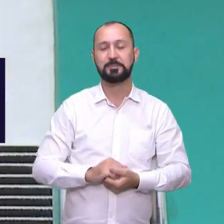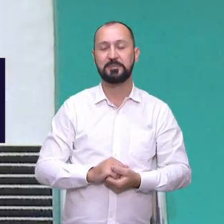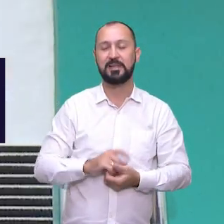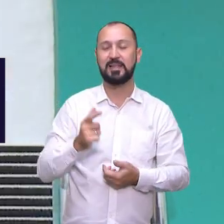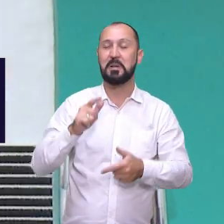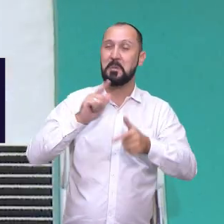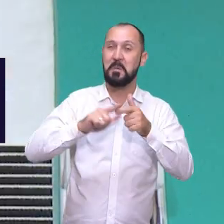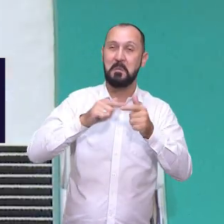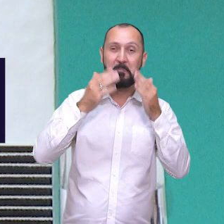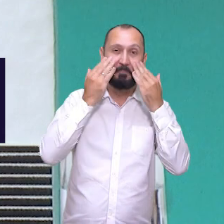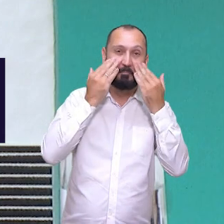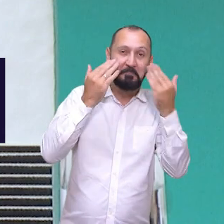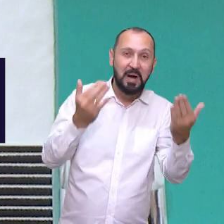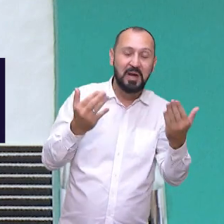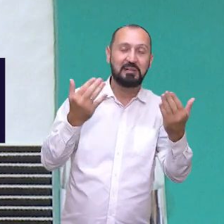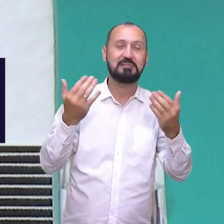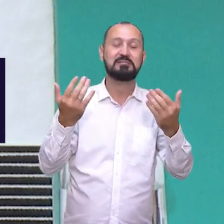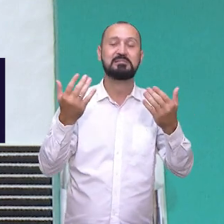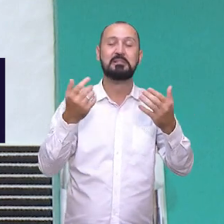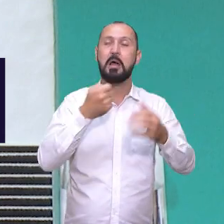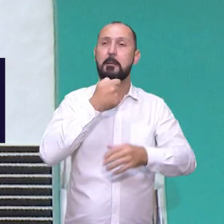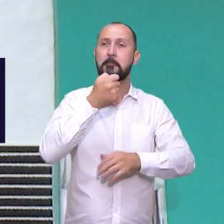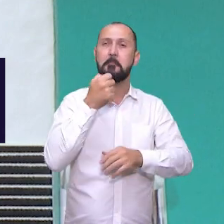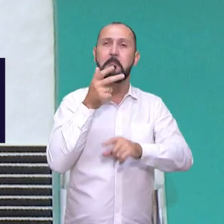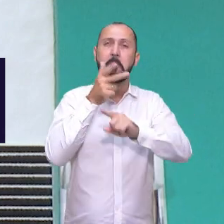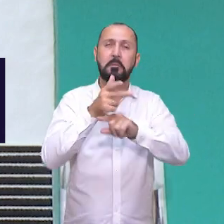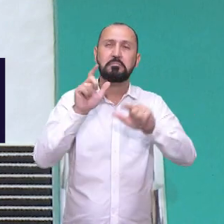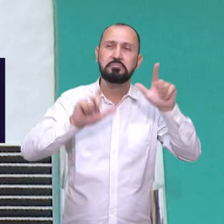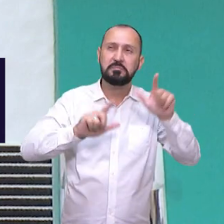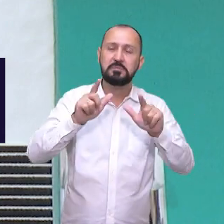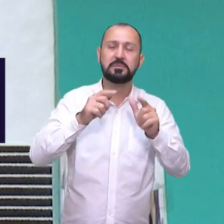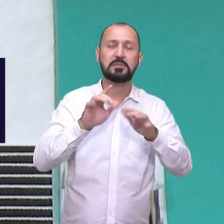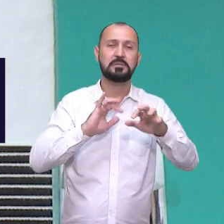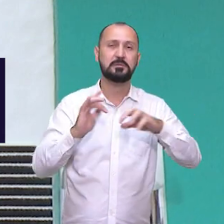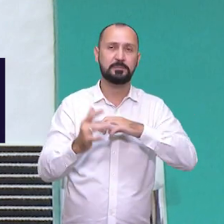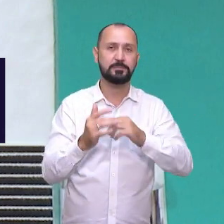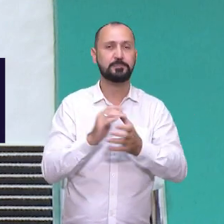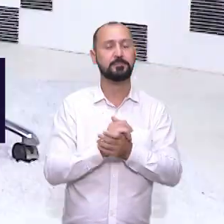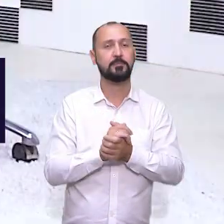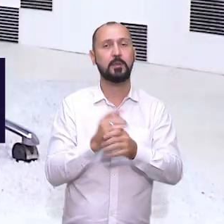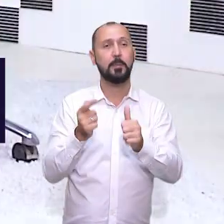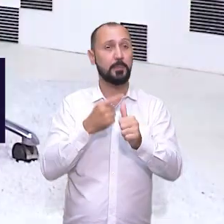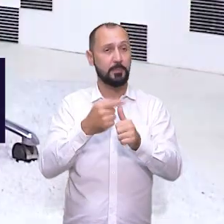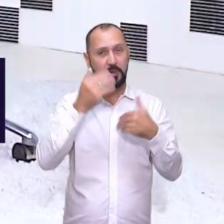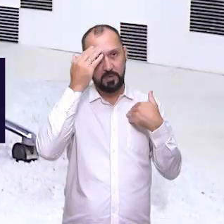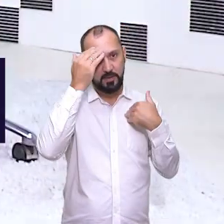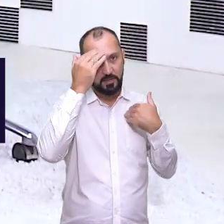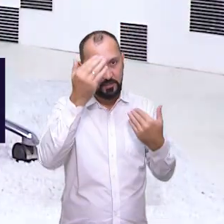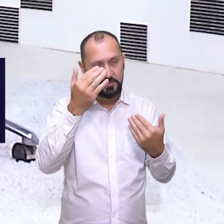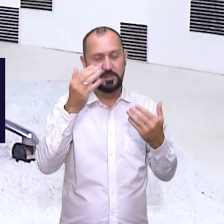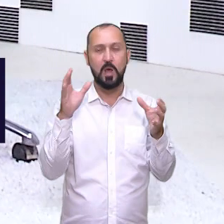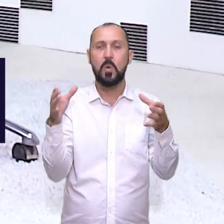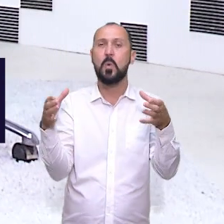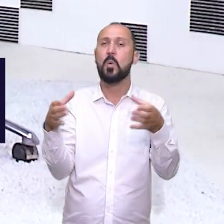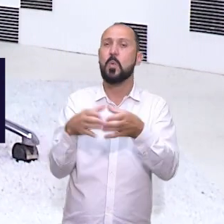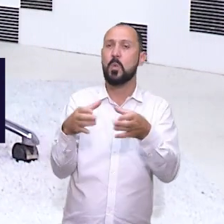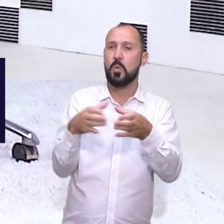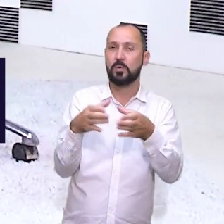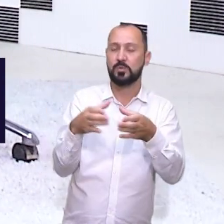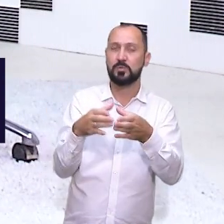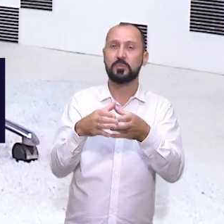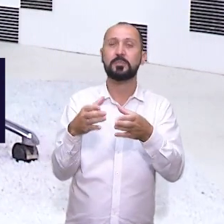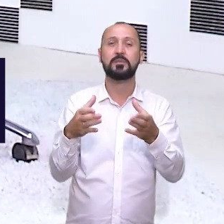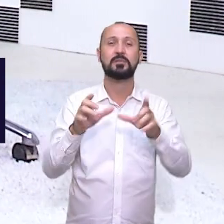a respeito desse tema que está tão polêmico aí na mídia, nas redes sociais. Legal. Janaína, primeiro agradecer